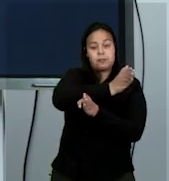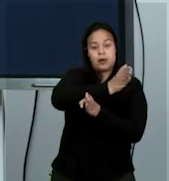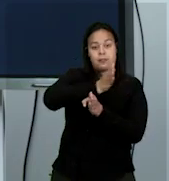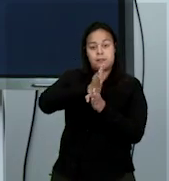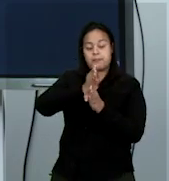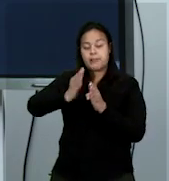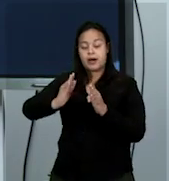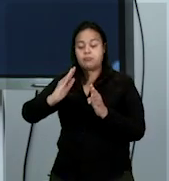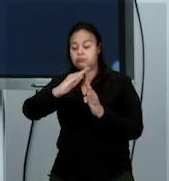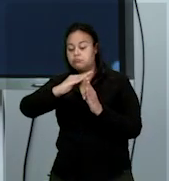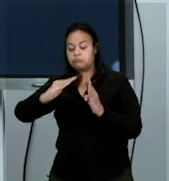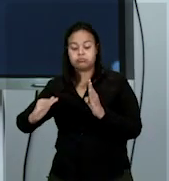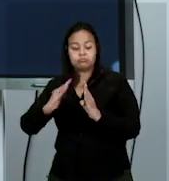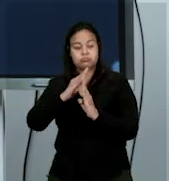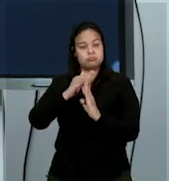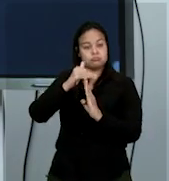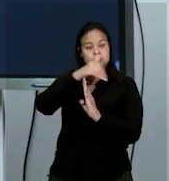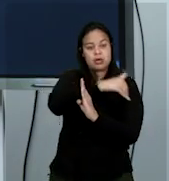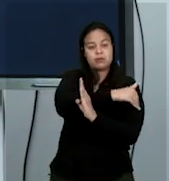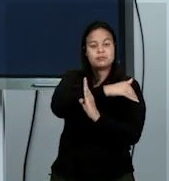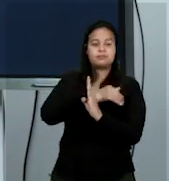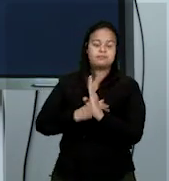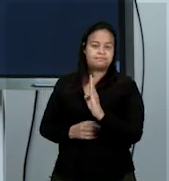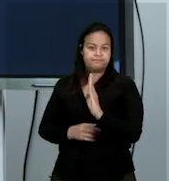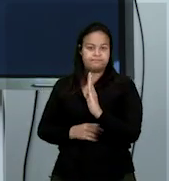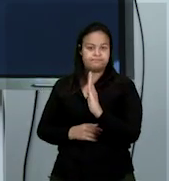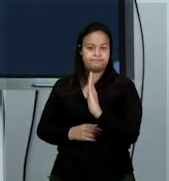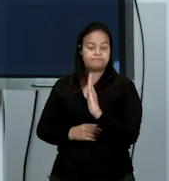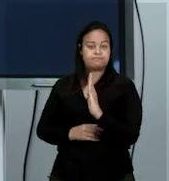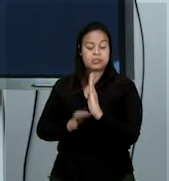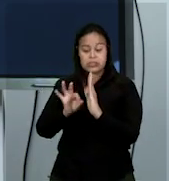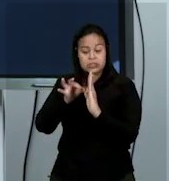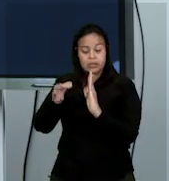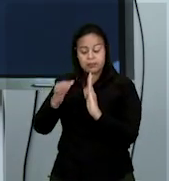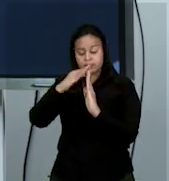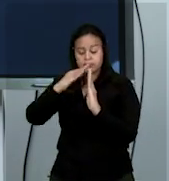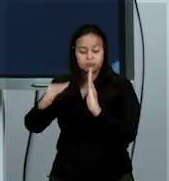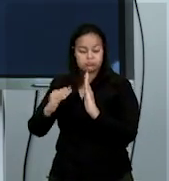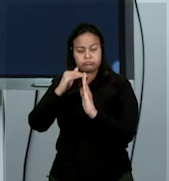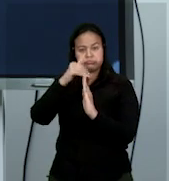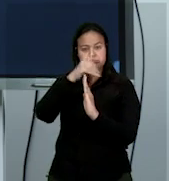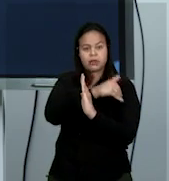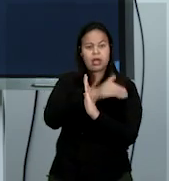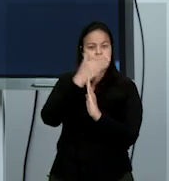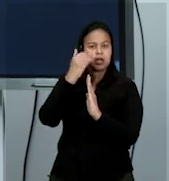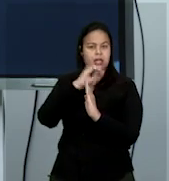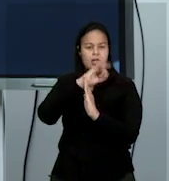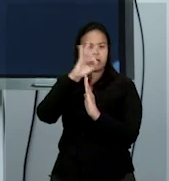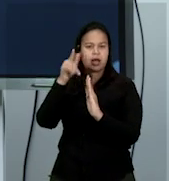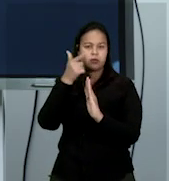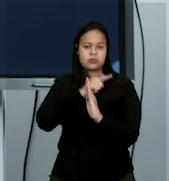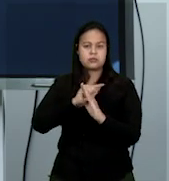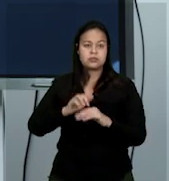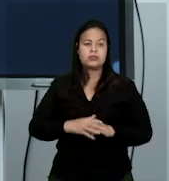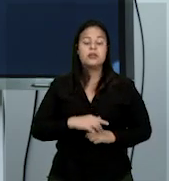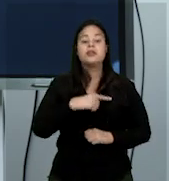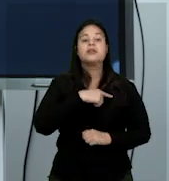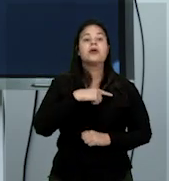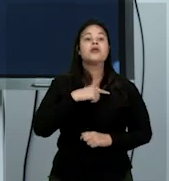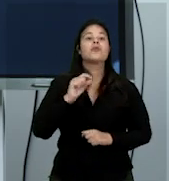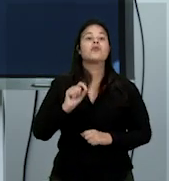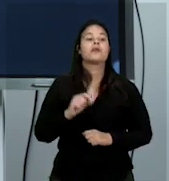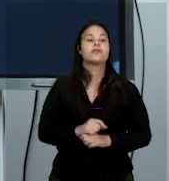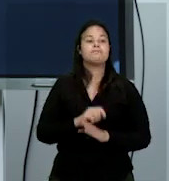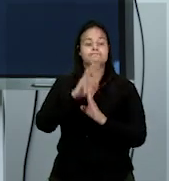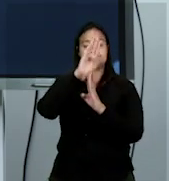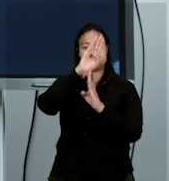telhado ali no meio da casa. O desenho aqui é simples, mas dá para você entender. Então o que eu tenho? Eu quero o